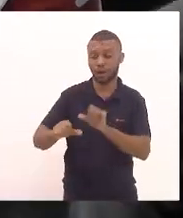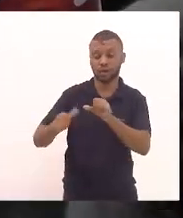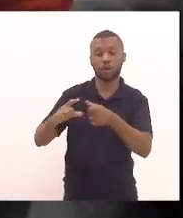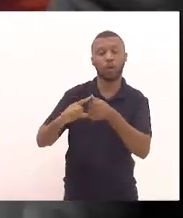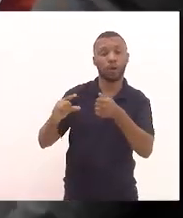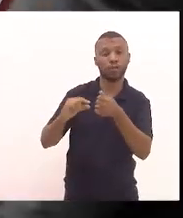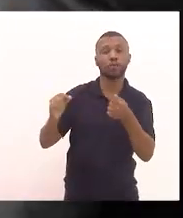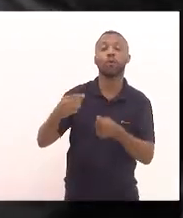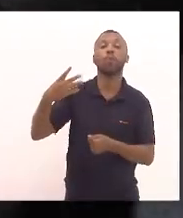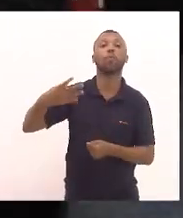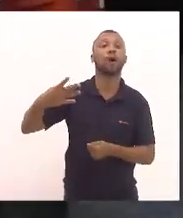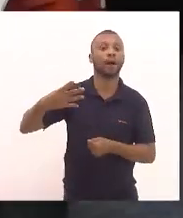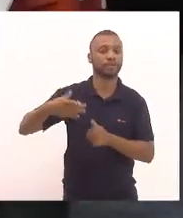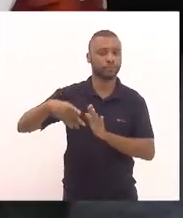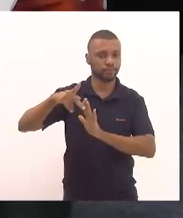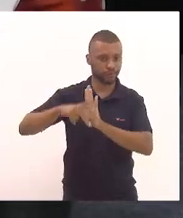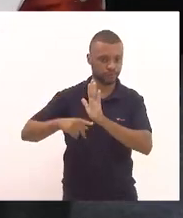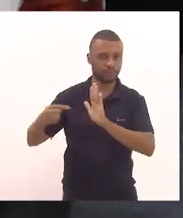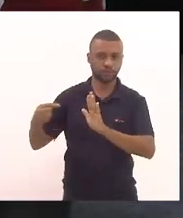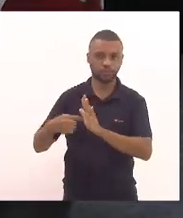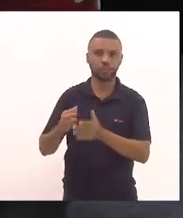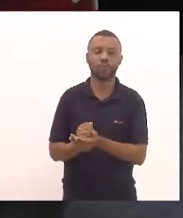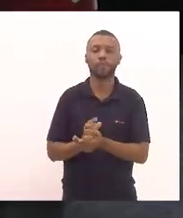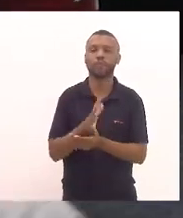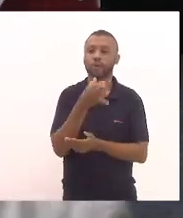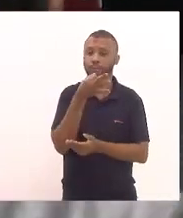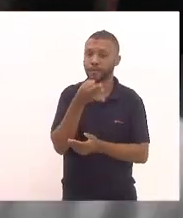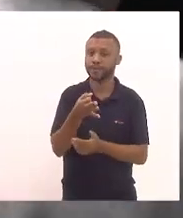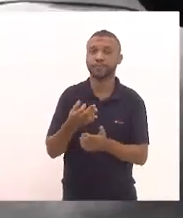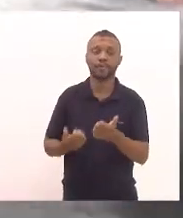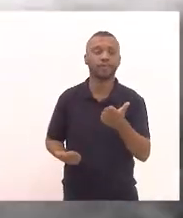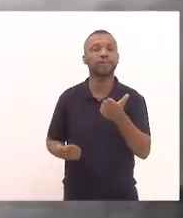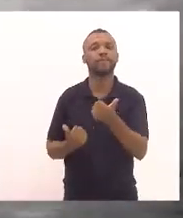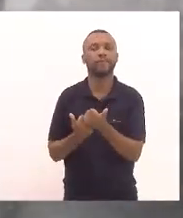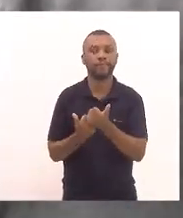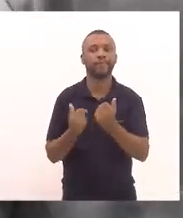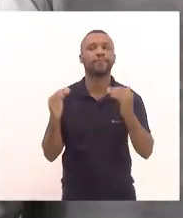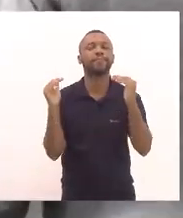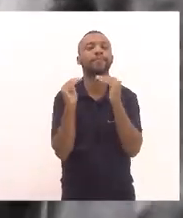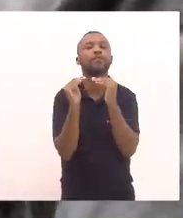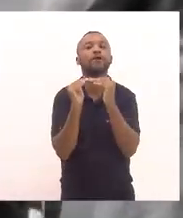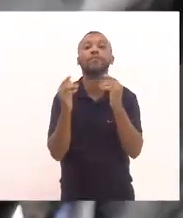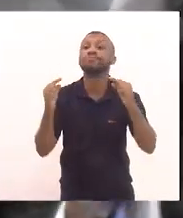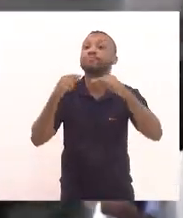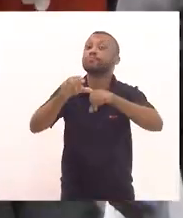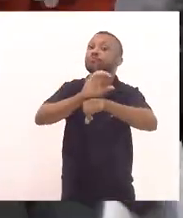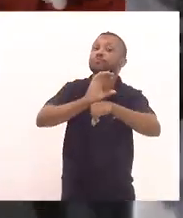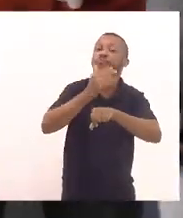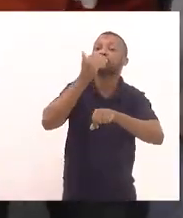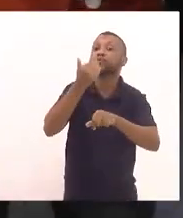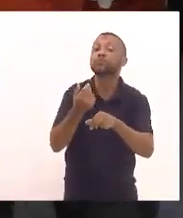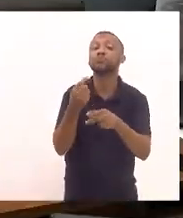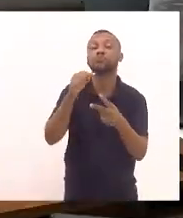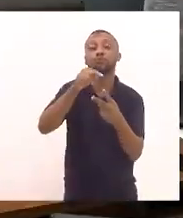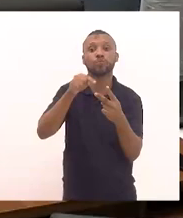artigo 4º. Então, o parecer é favorável pela constitucionalidade com duas emendas.